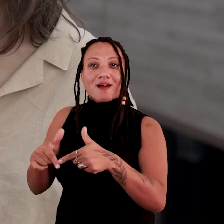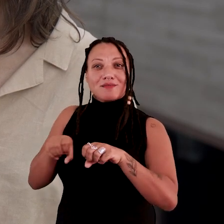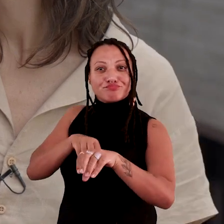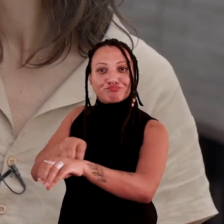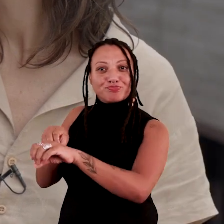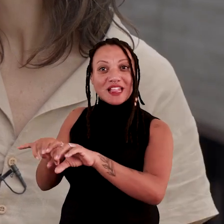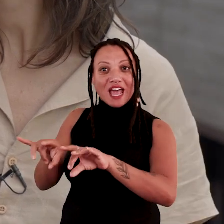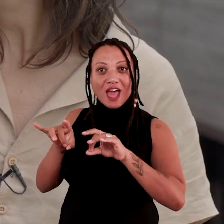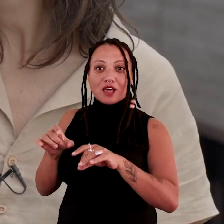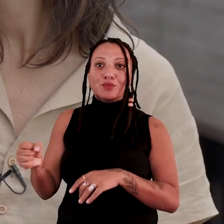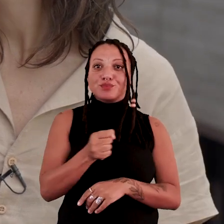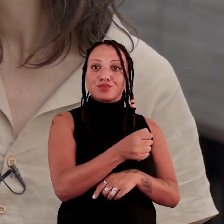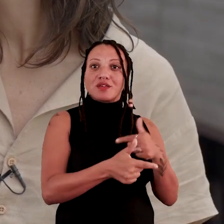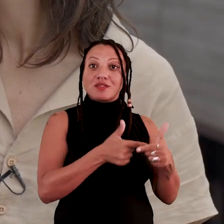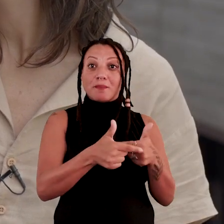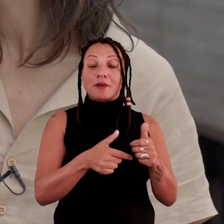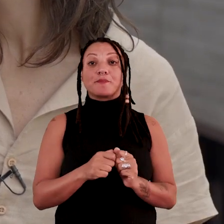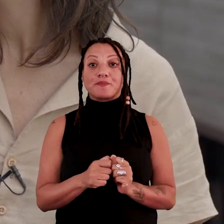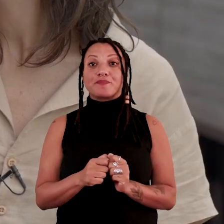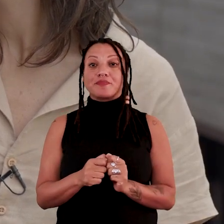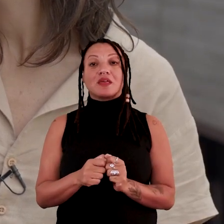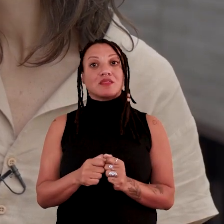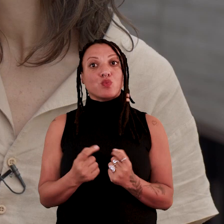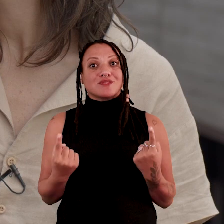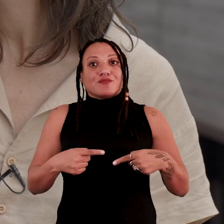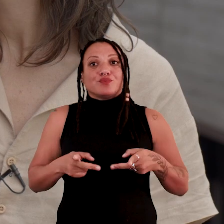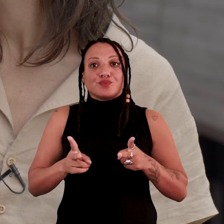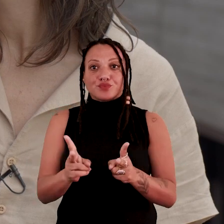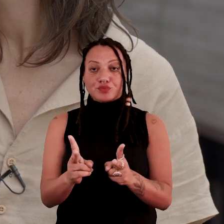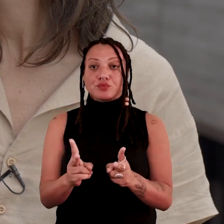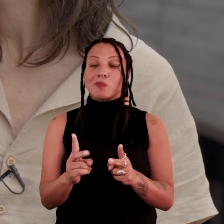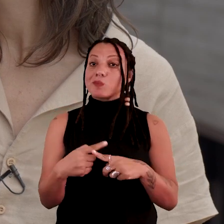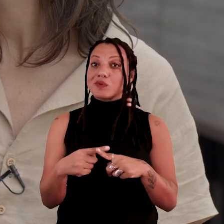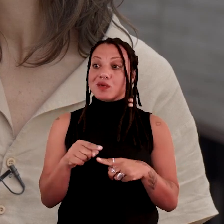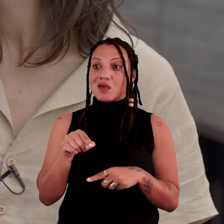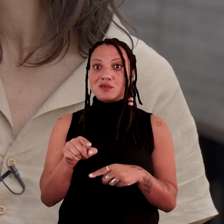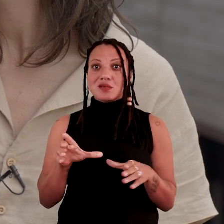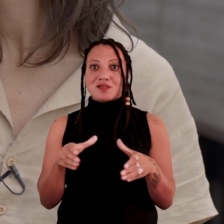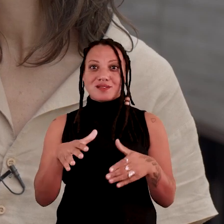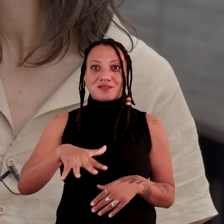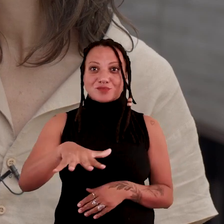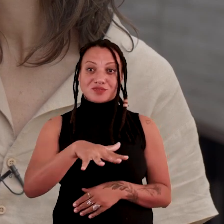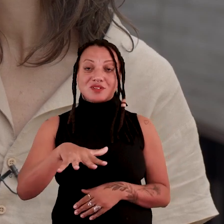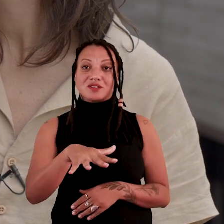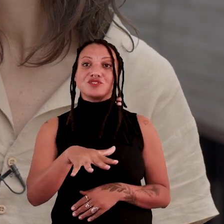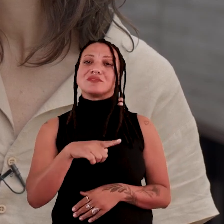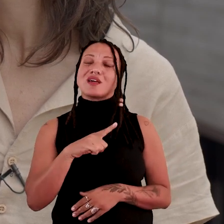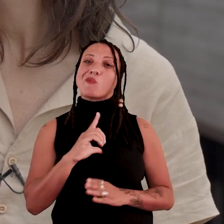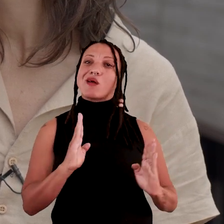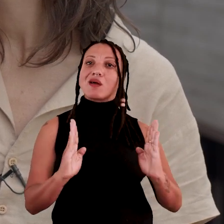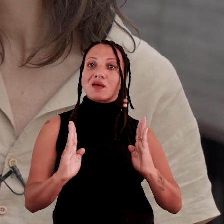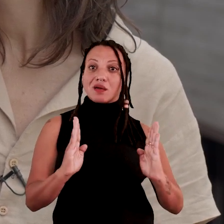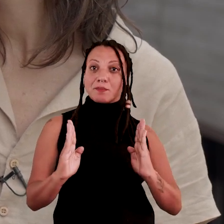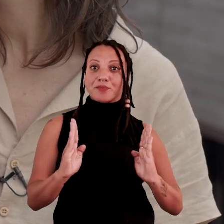porque essa comunidade, por exemplo, ela tem um período do ano que ela fica isolada por conta do